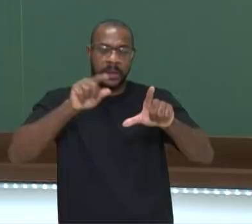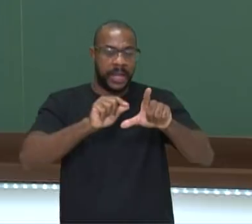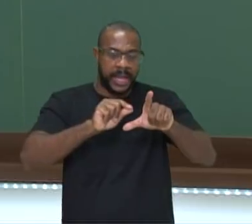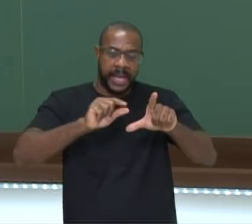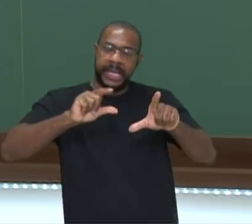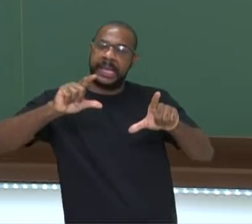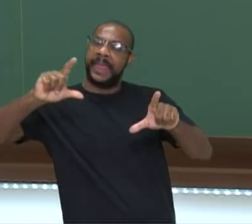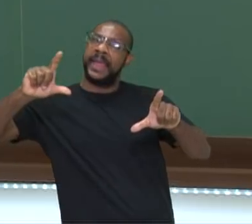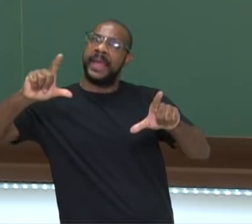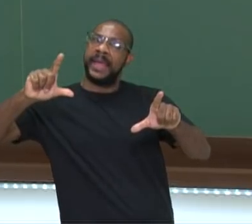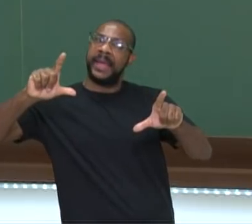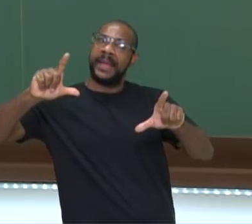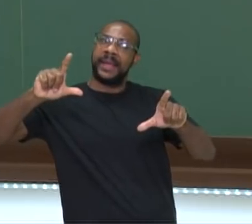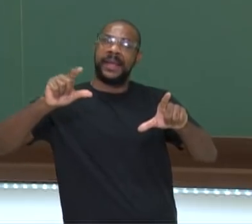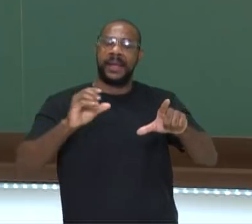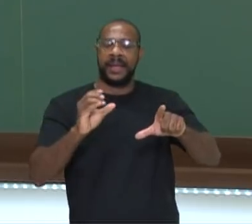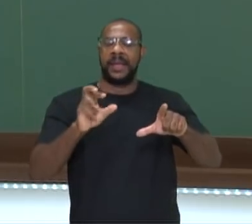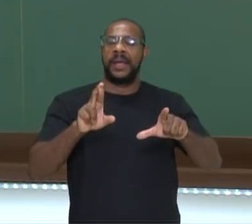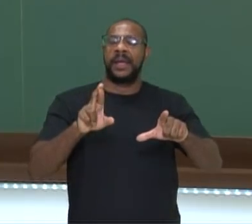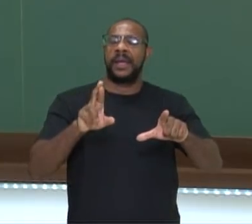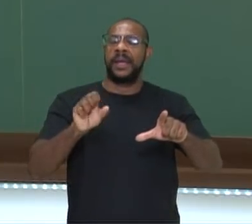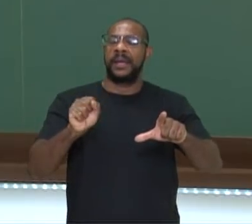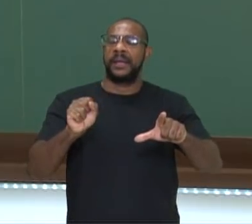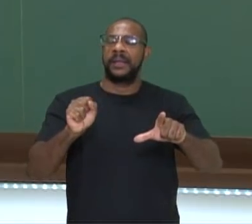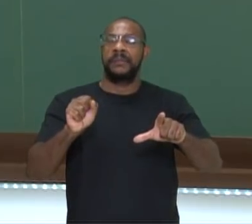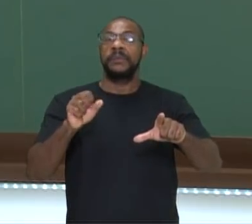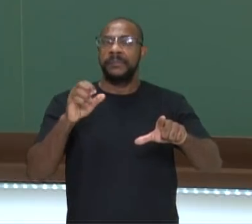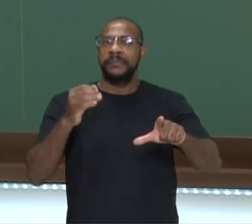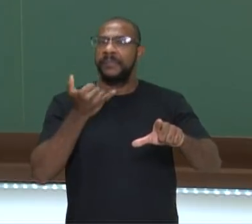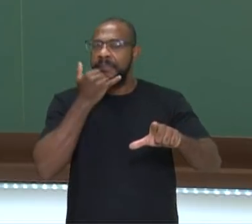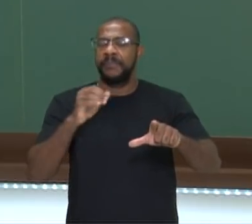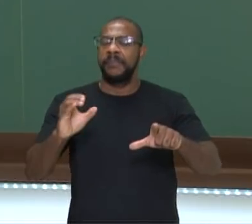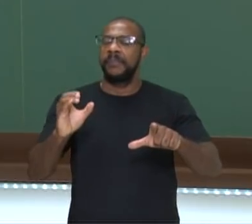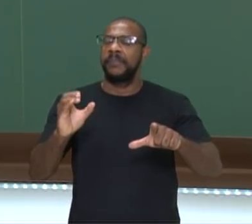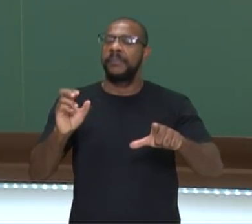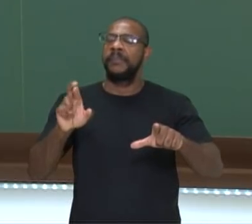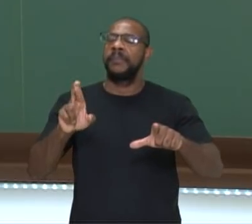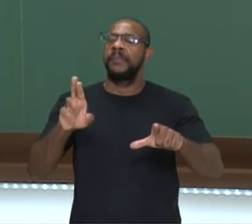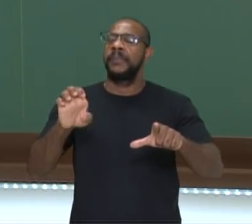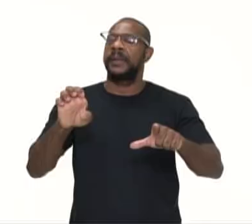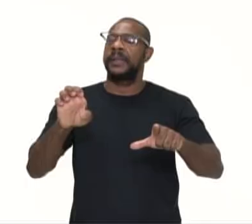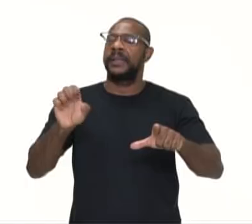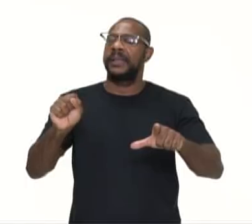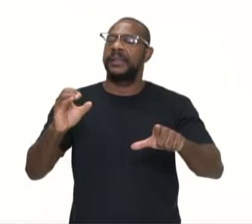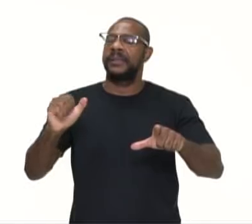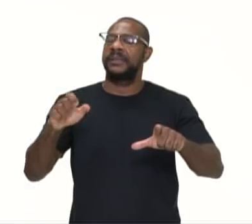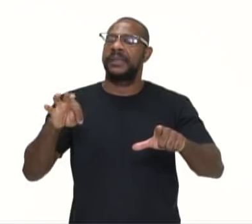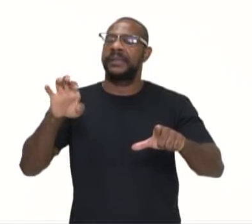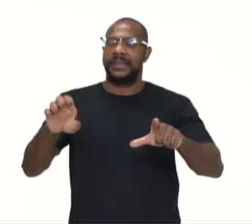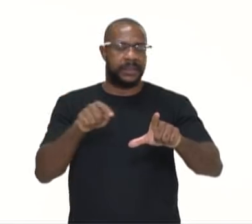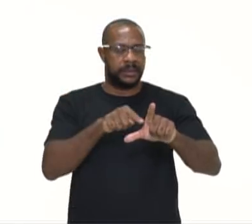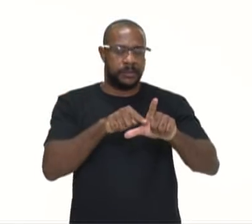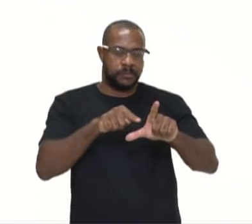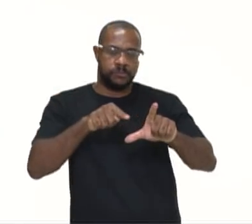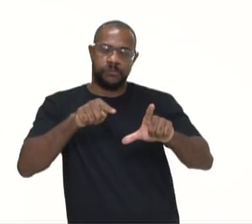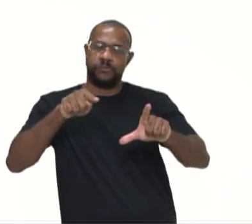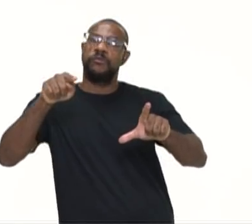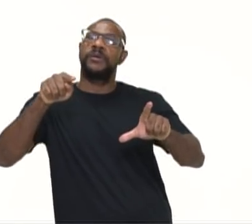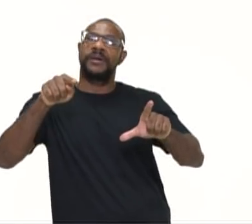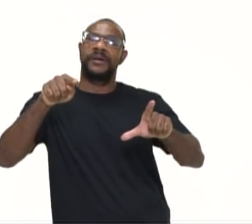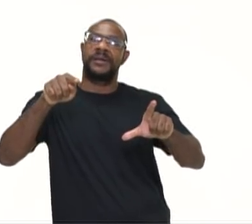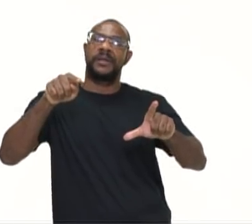crescente. Mas o que significa? E ela é uma função do tipo de primeiro grau, que ela é y igual a x mais b. Mas o que